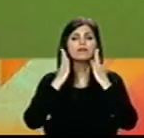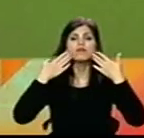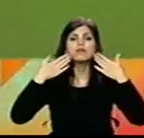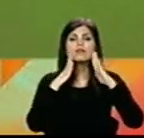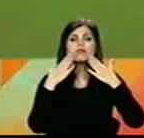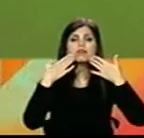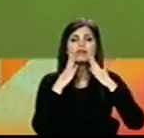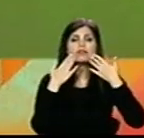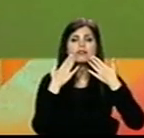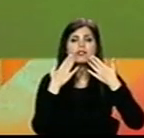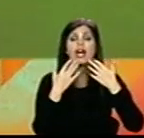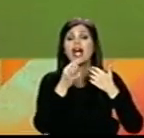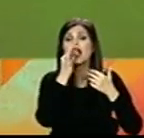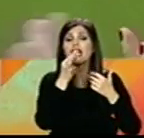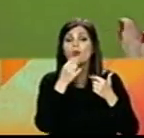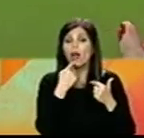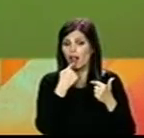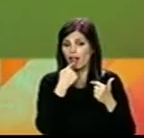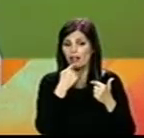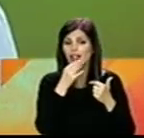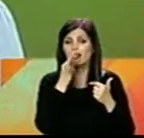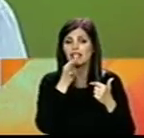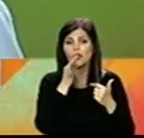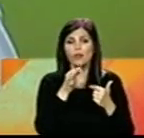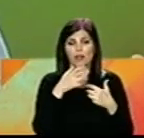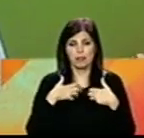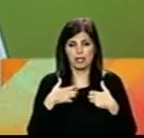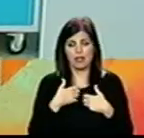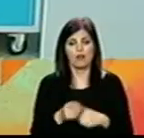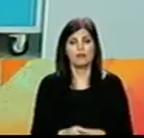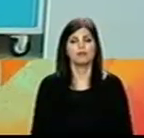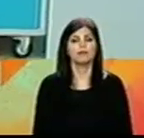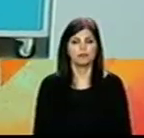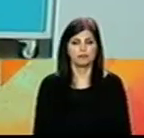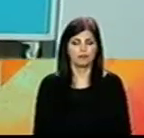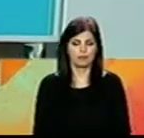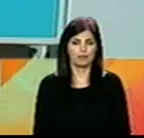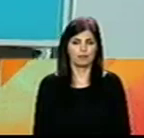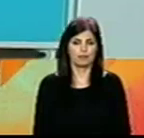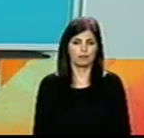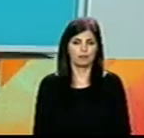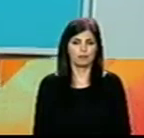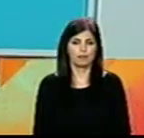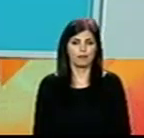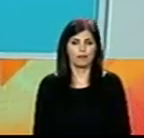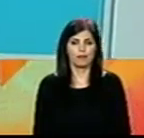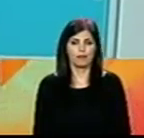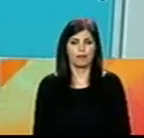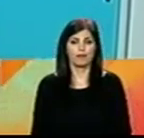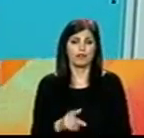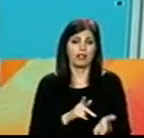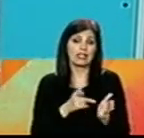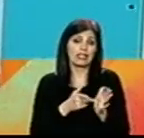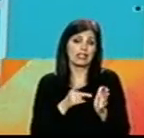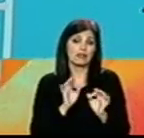bacalhau. Língua. Sim, sim. No caso, são as línguas. Exato. Obrigada. São as línguas, línguas de bacalhau. Sim. Sim. Aliás, porque tecnicamente as línguas não existem, não é?